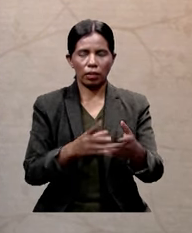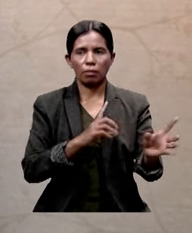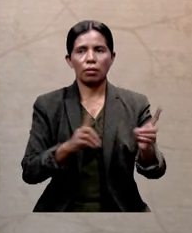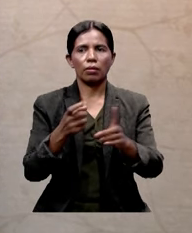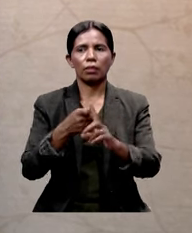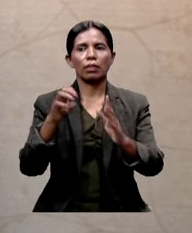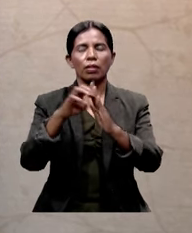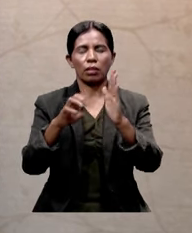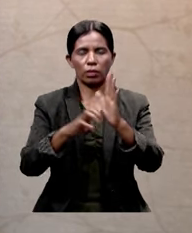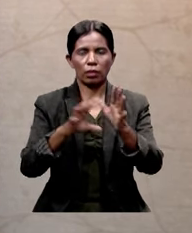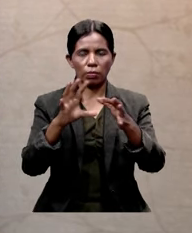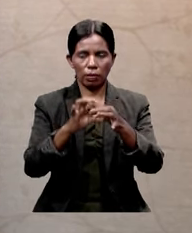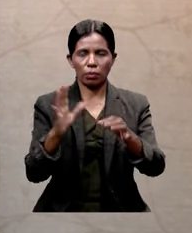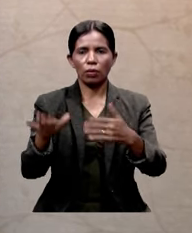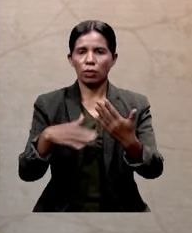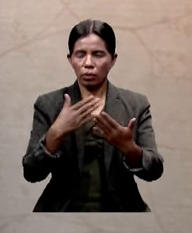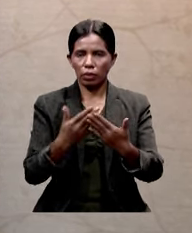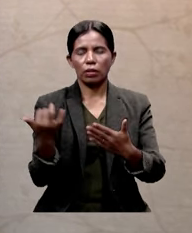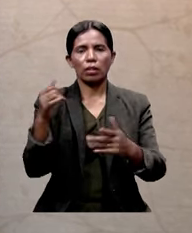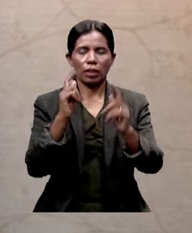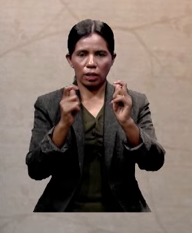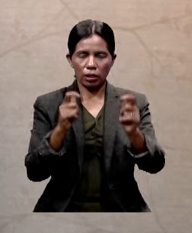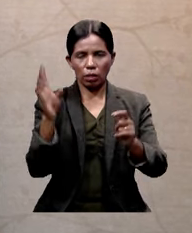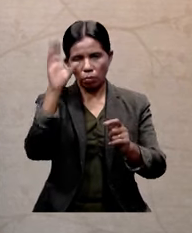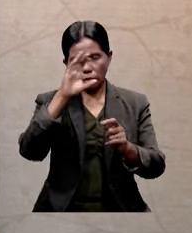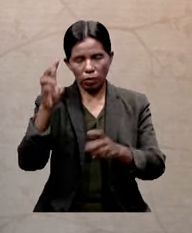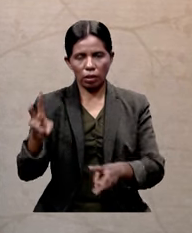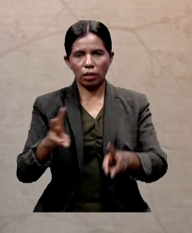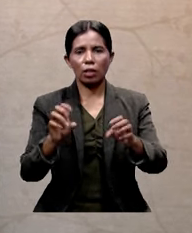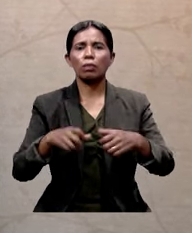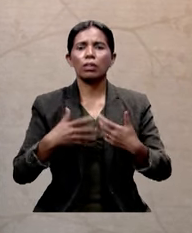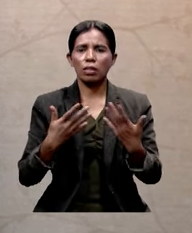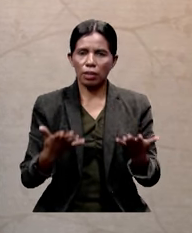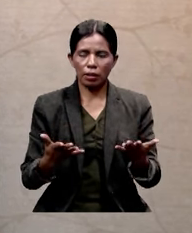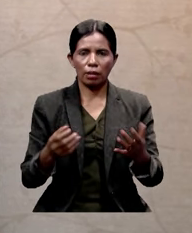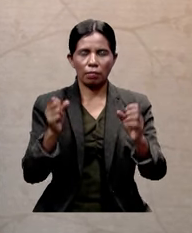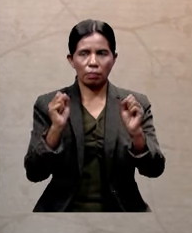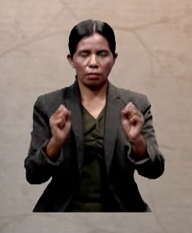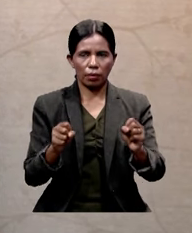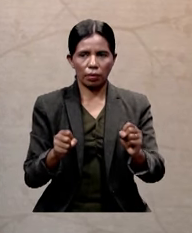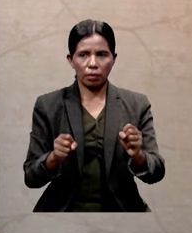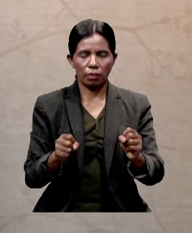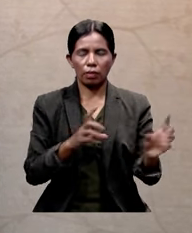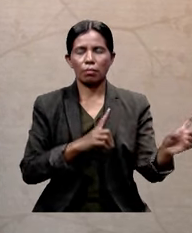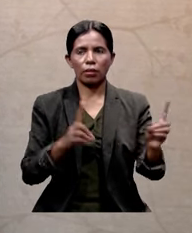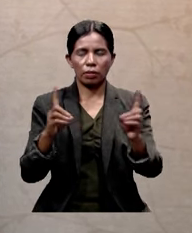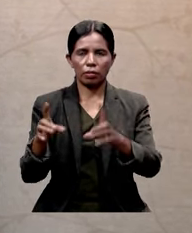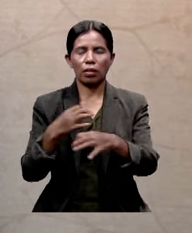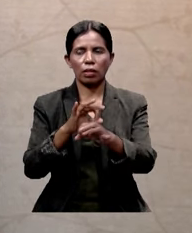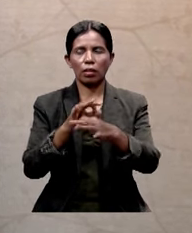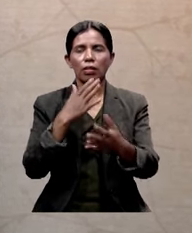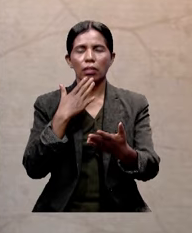os Estados-membros Sira e se atenta para a boca dela, a nossa mão, bem resolve a implementação ou a dia